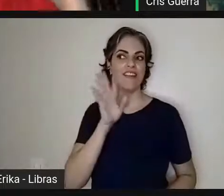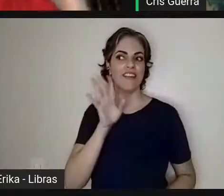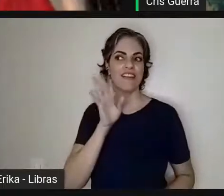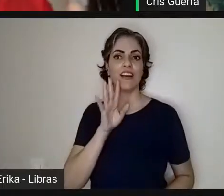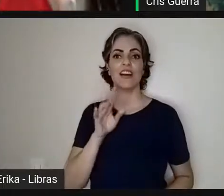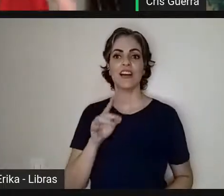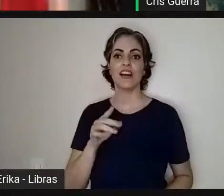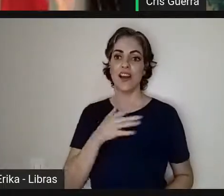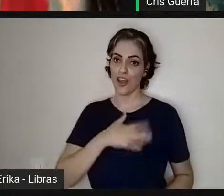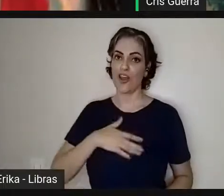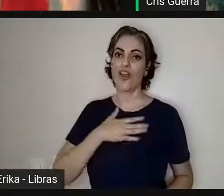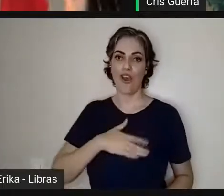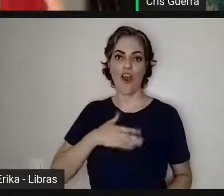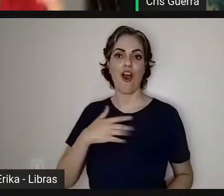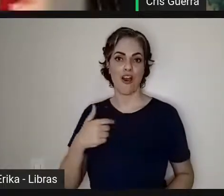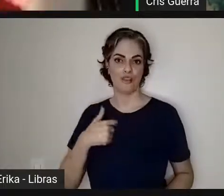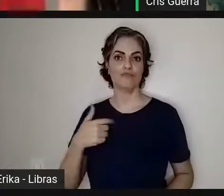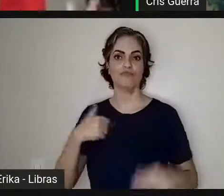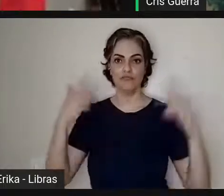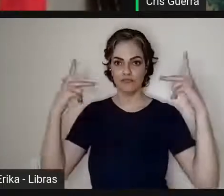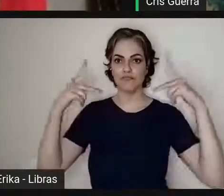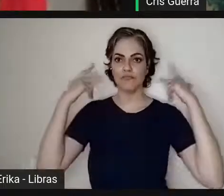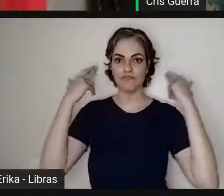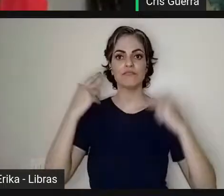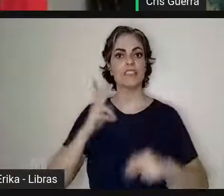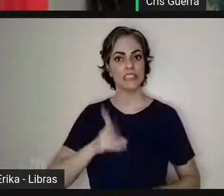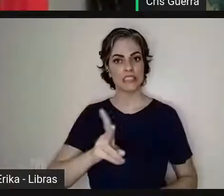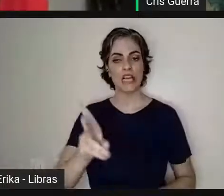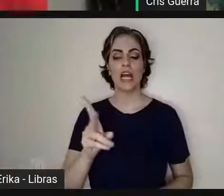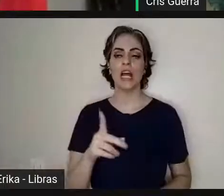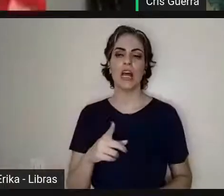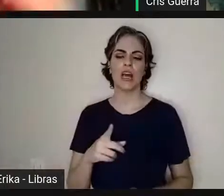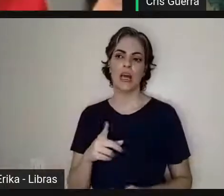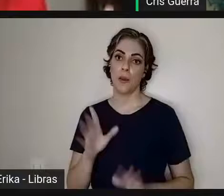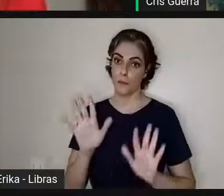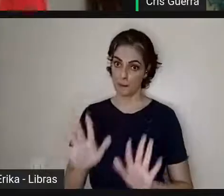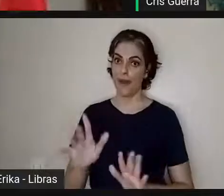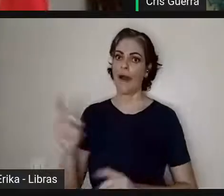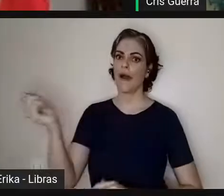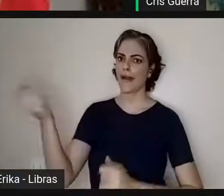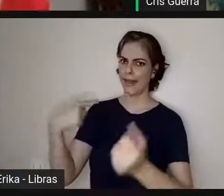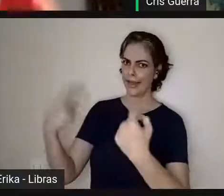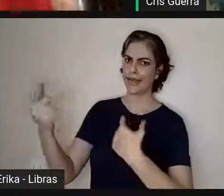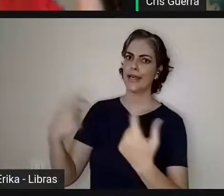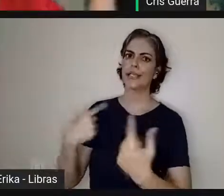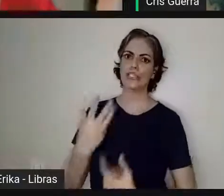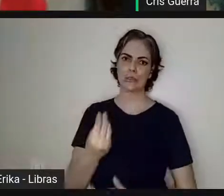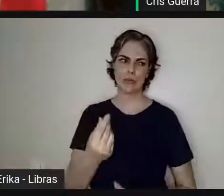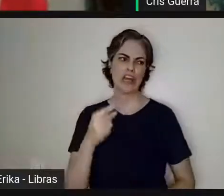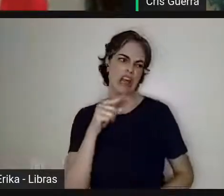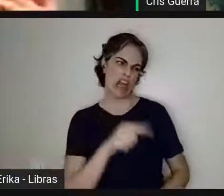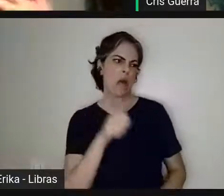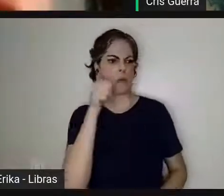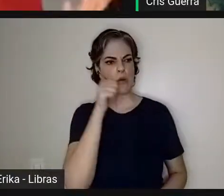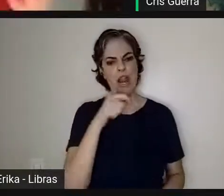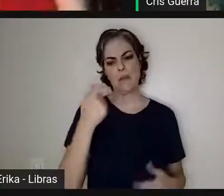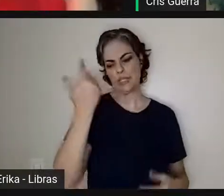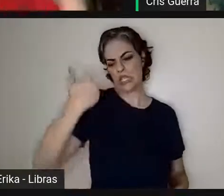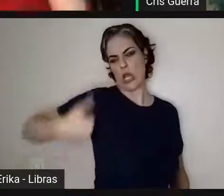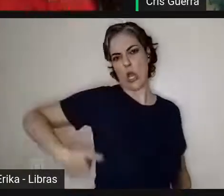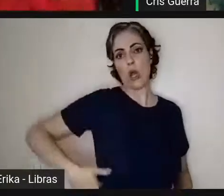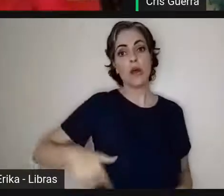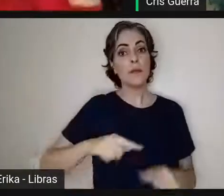curto também, é uma coisa que eu sempre usei. E não que não sofresse crítica, não, a mulher tem que ter cabelo curto. Não, mas a minha cara é cabelo curto, é meu